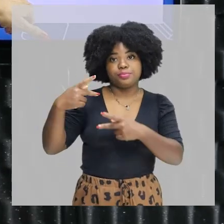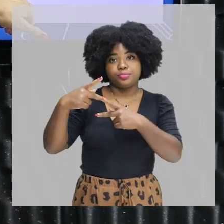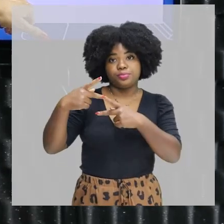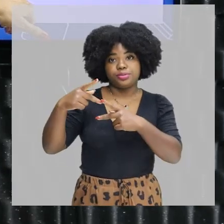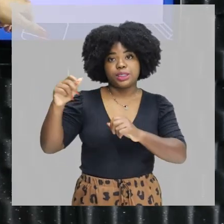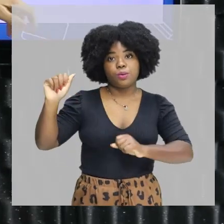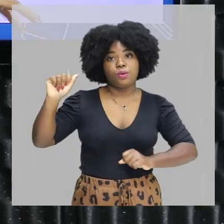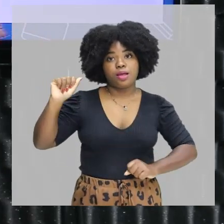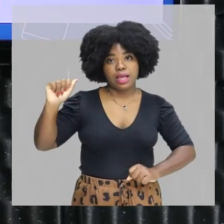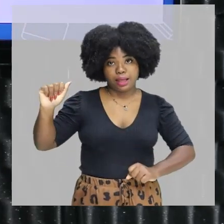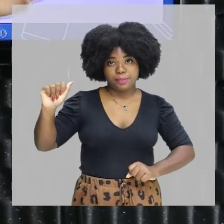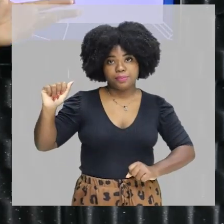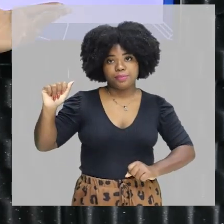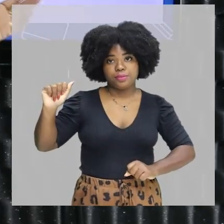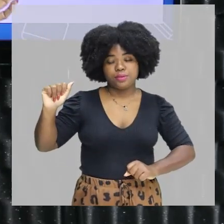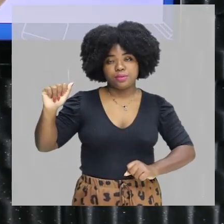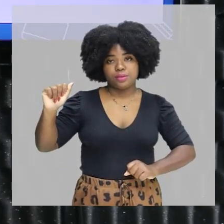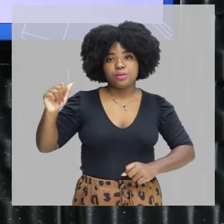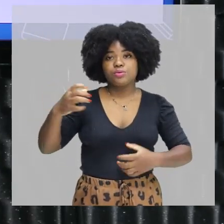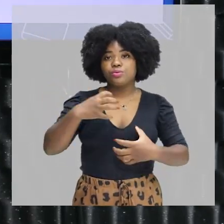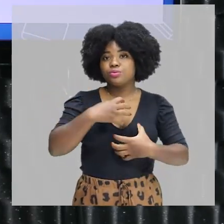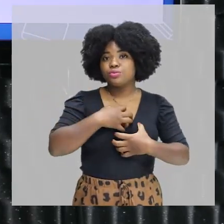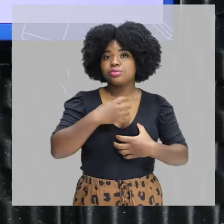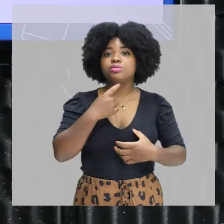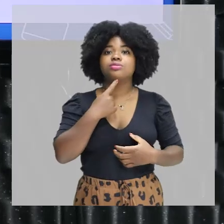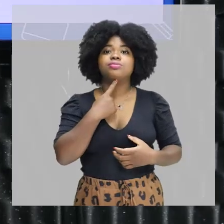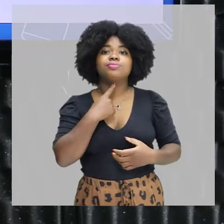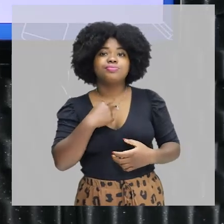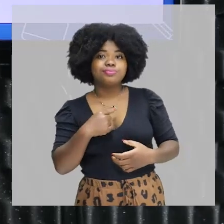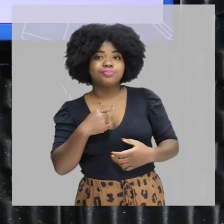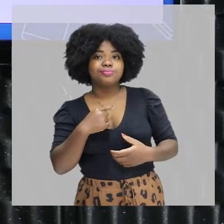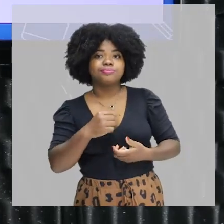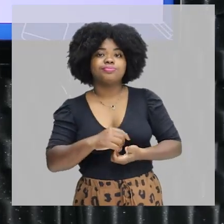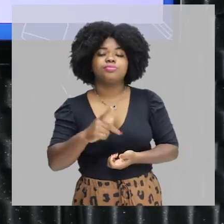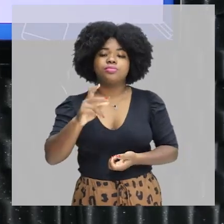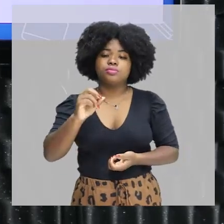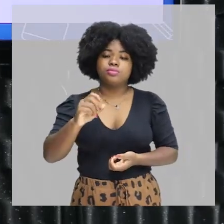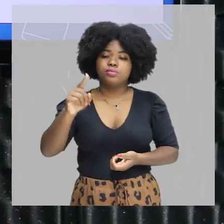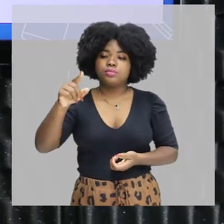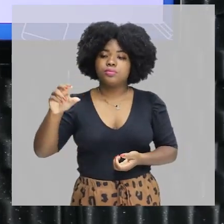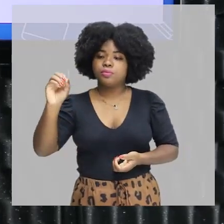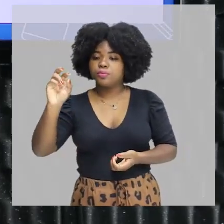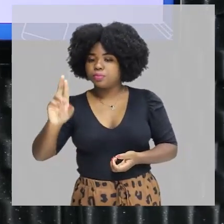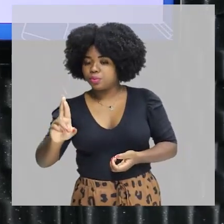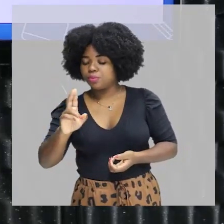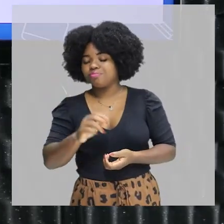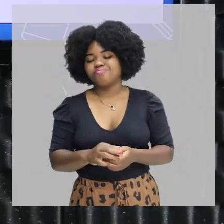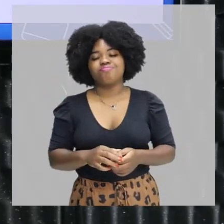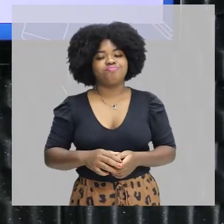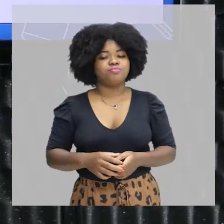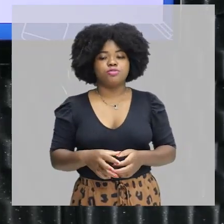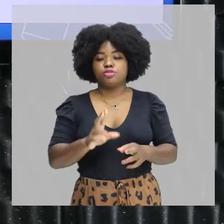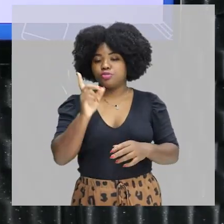coisa, tá? No sentido de desejar. Então, o por aqui fica uma construção complicada, tá bom?